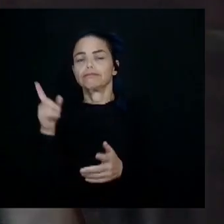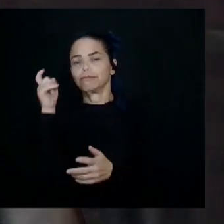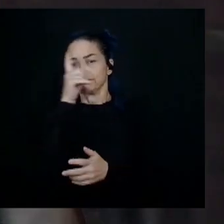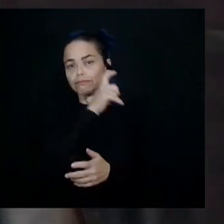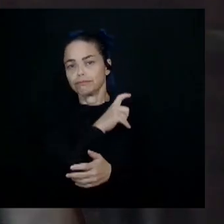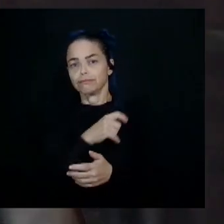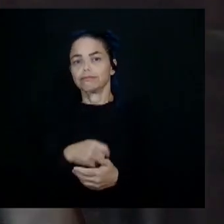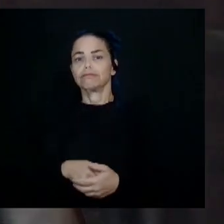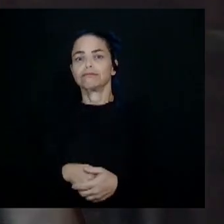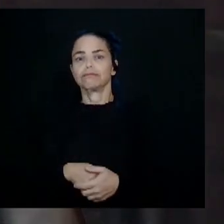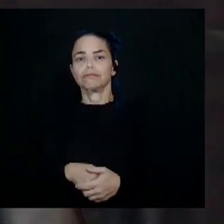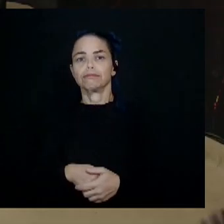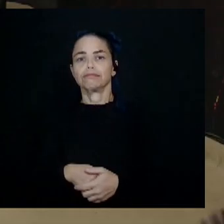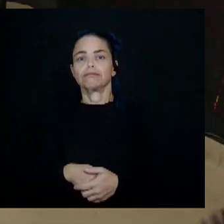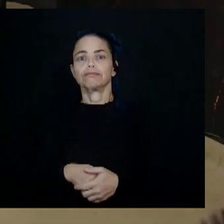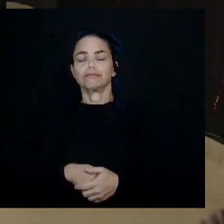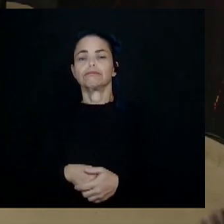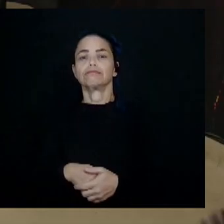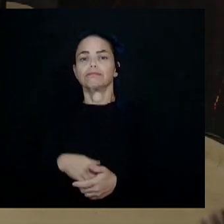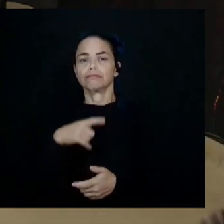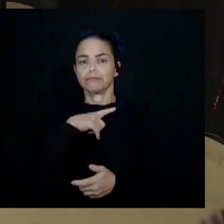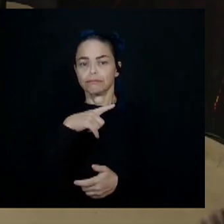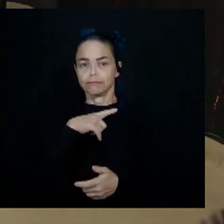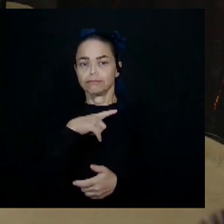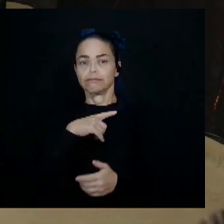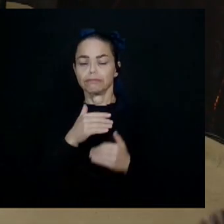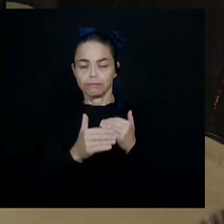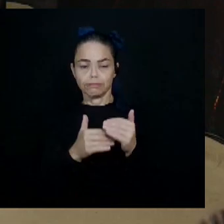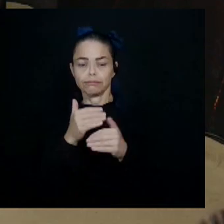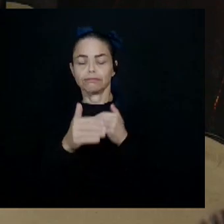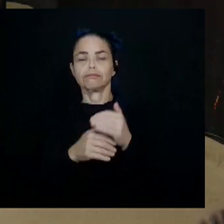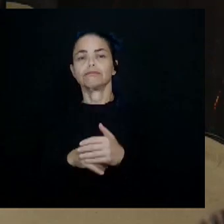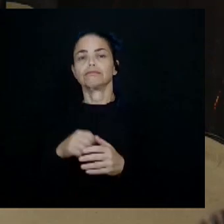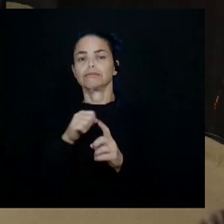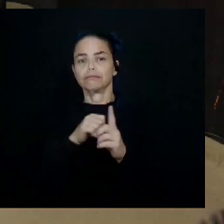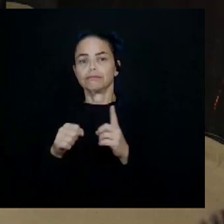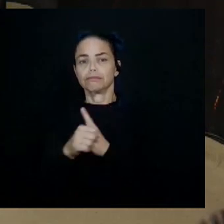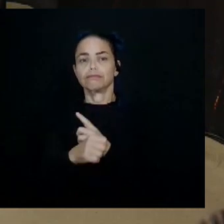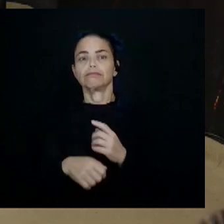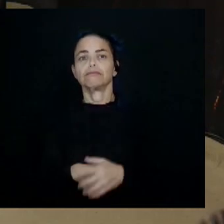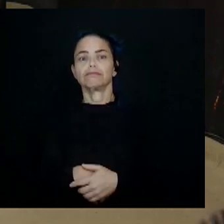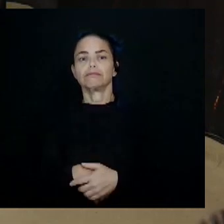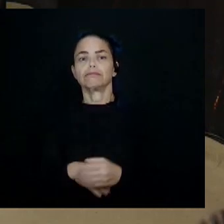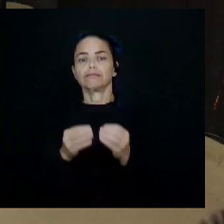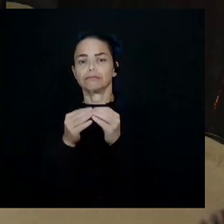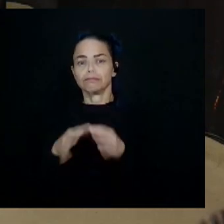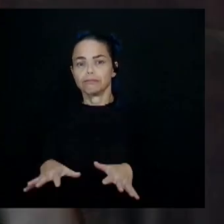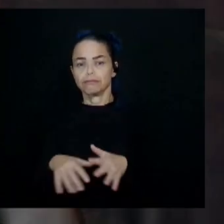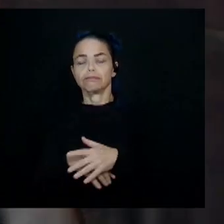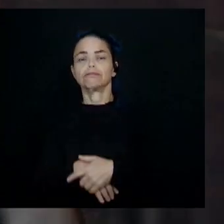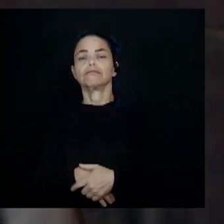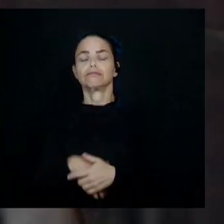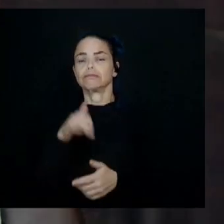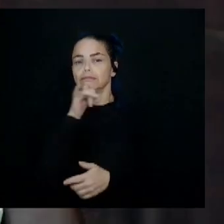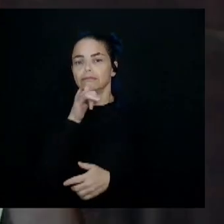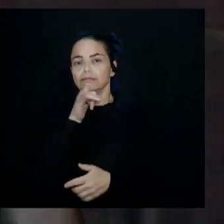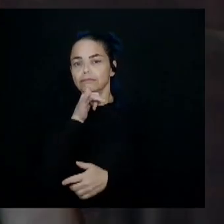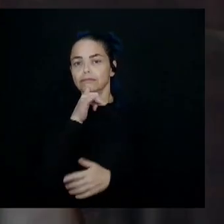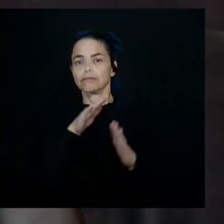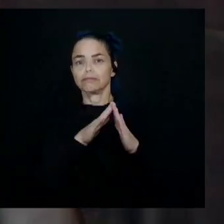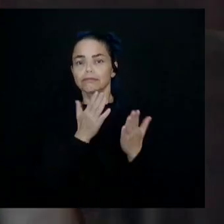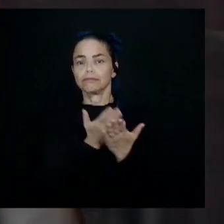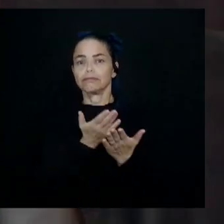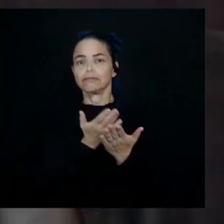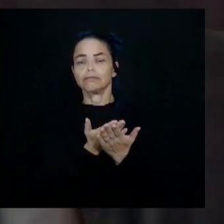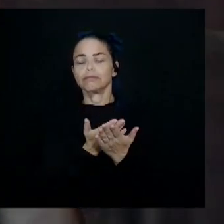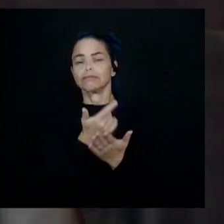por algum processo social que pode prejudicar. Esse exemplo que eu dei pode tentar fazer lá na escola, porque não tem esse